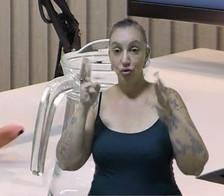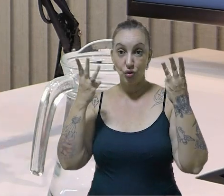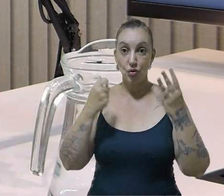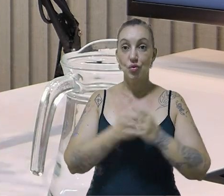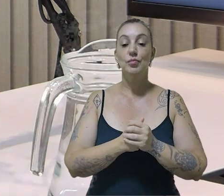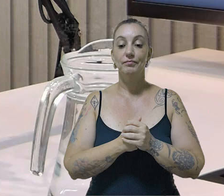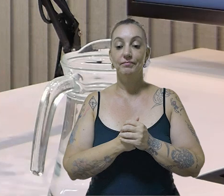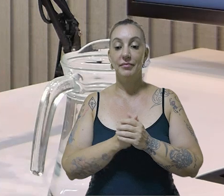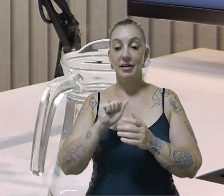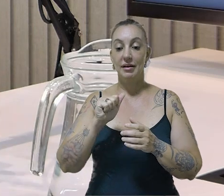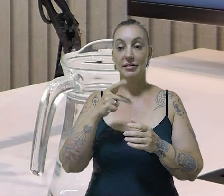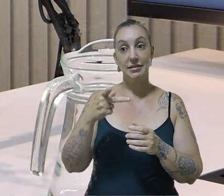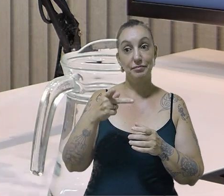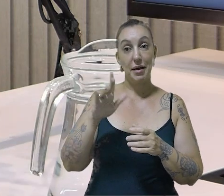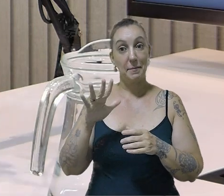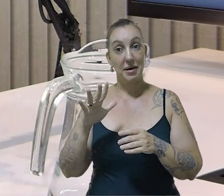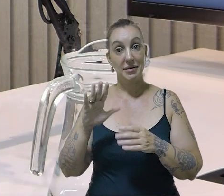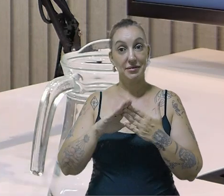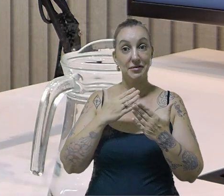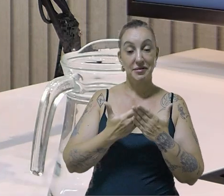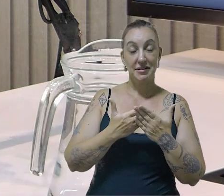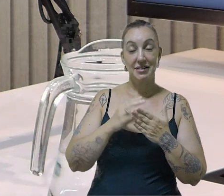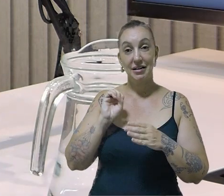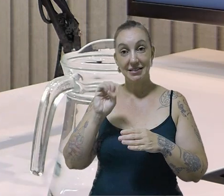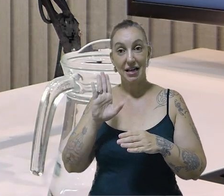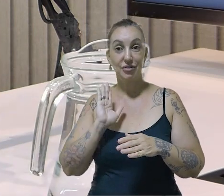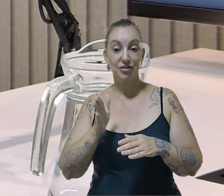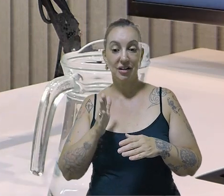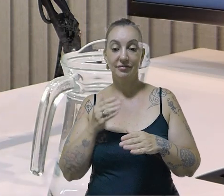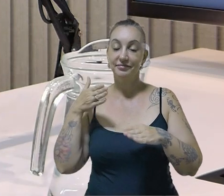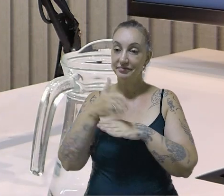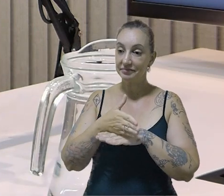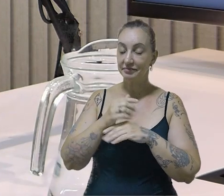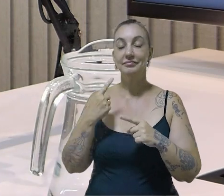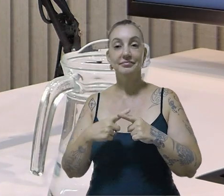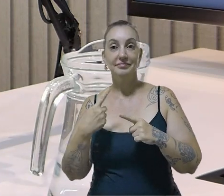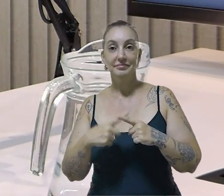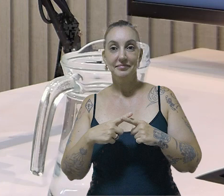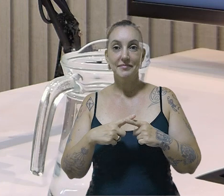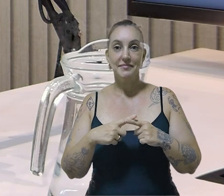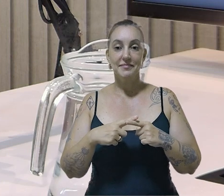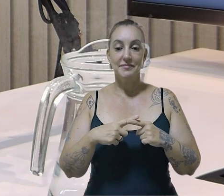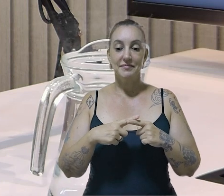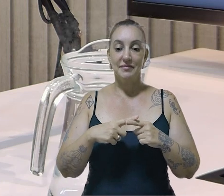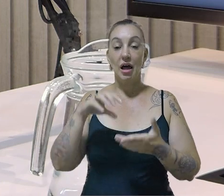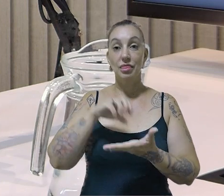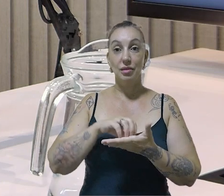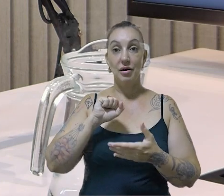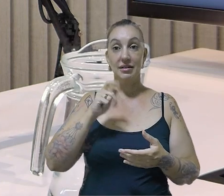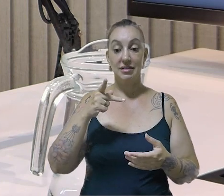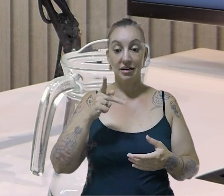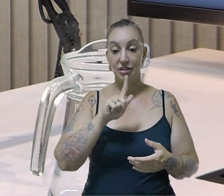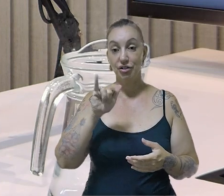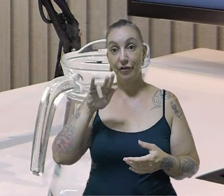eu estava ali na SP mais ou menos saindo já E aí eu entrei lá porque eu fiz núcleo na SP com